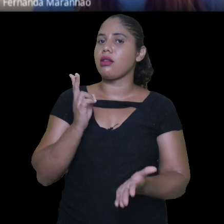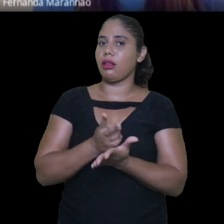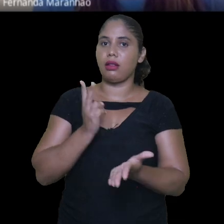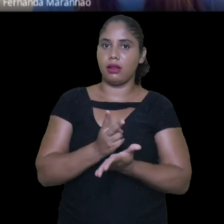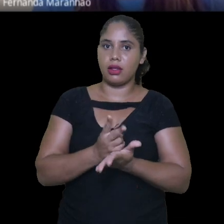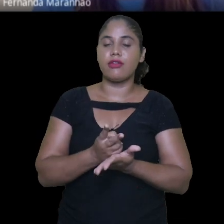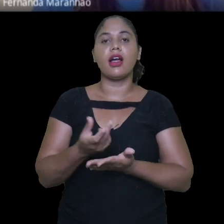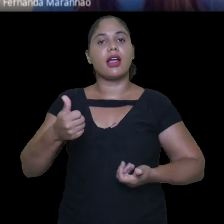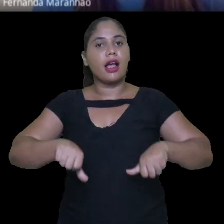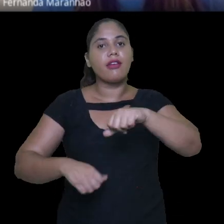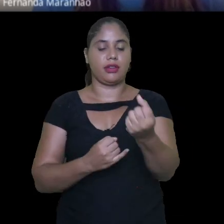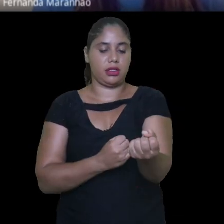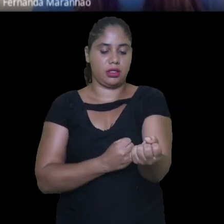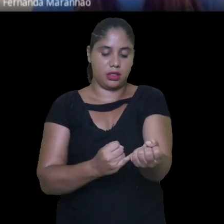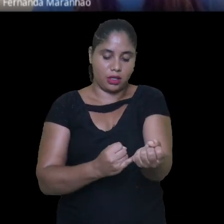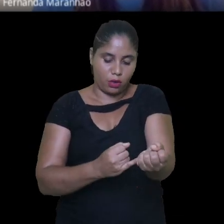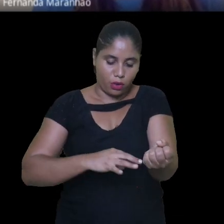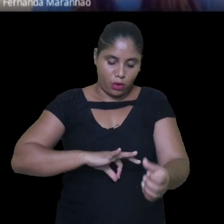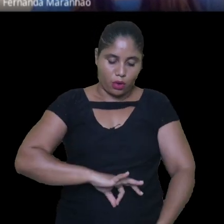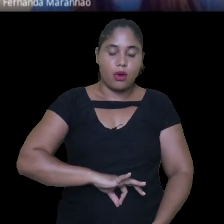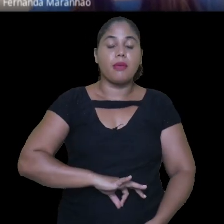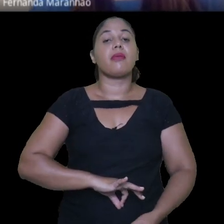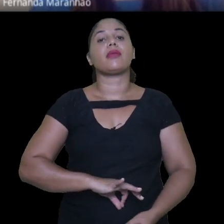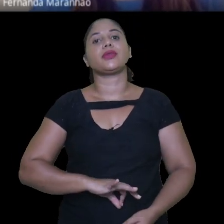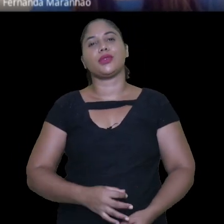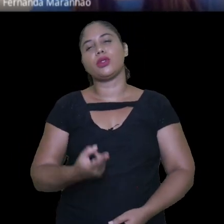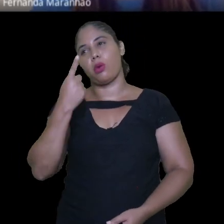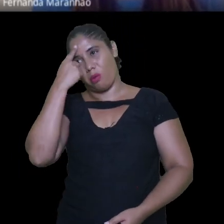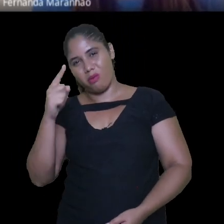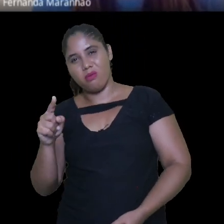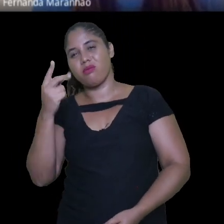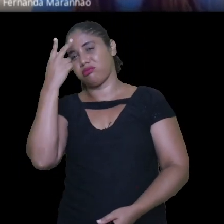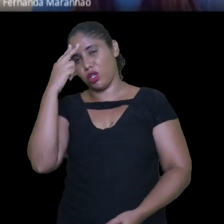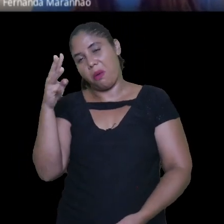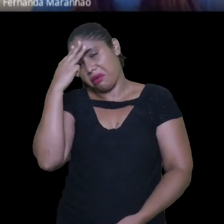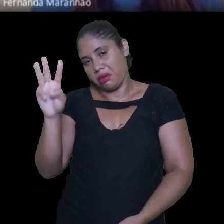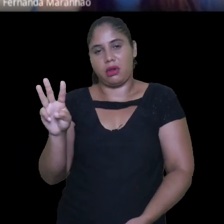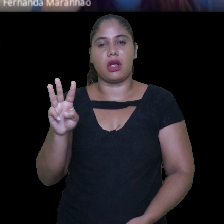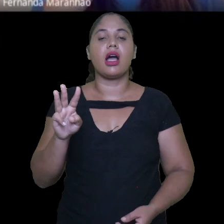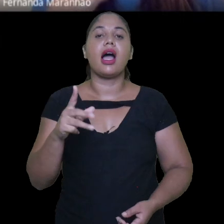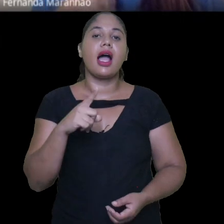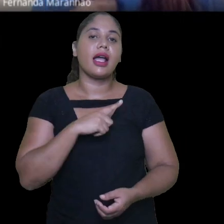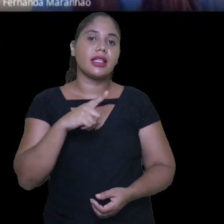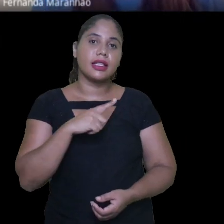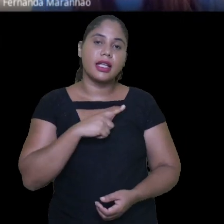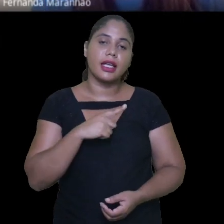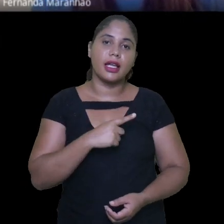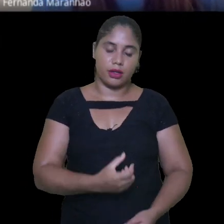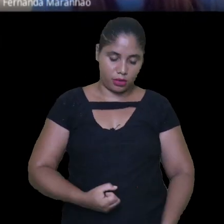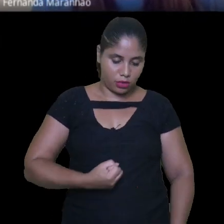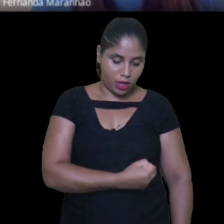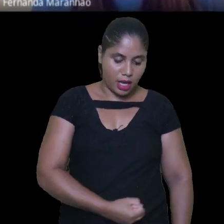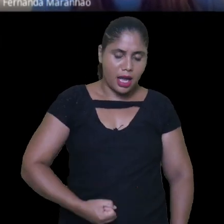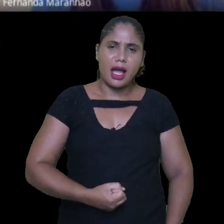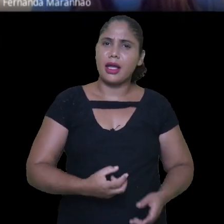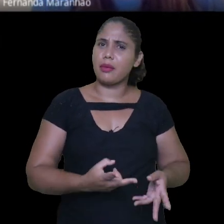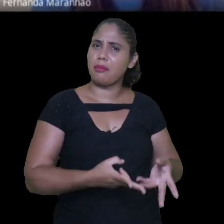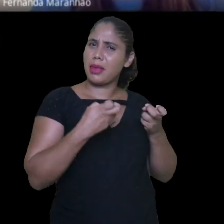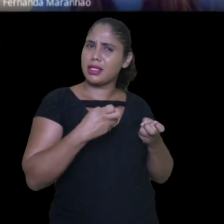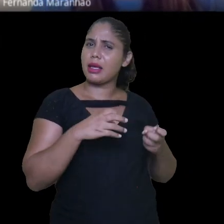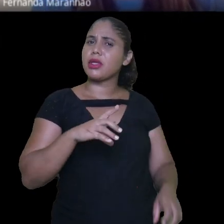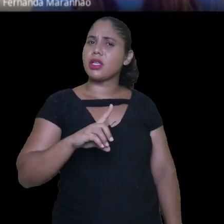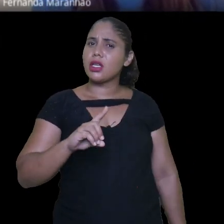gravidez deveria ser interrompida. Depois nós passamos para o período de gravidez entre 33 e